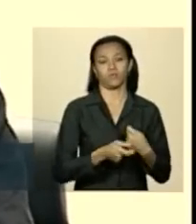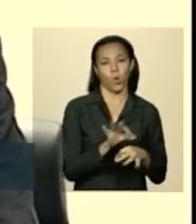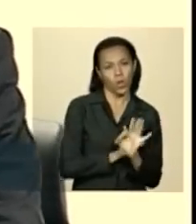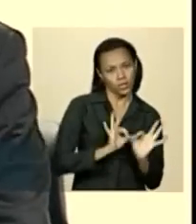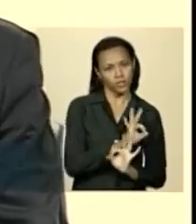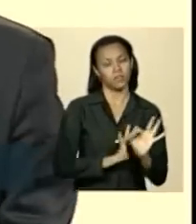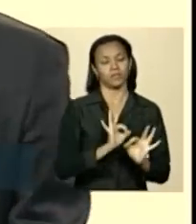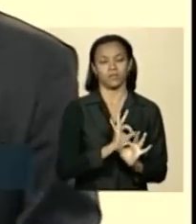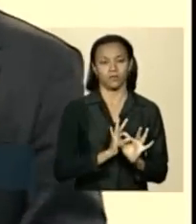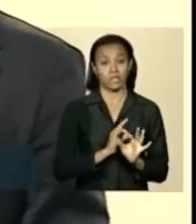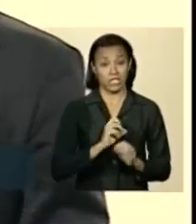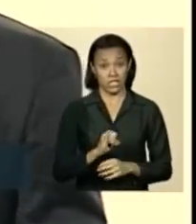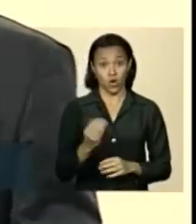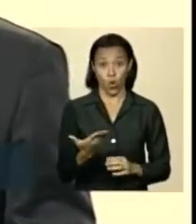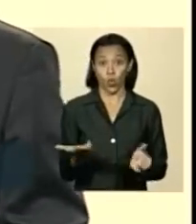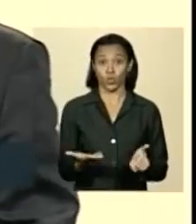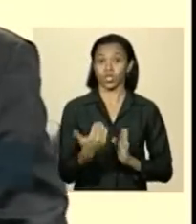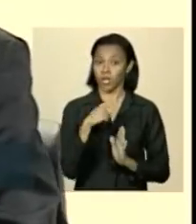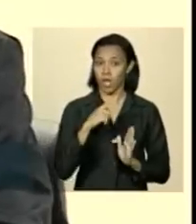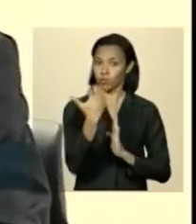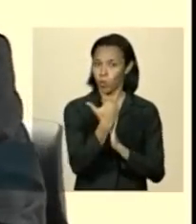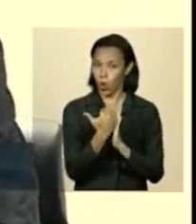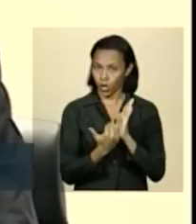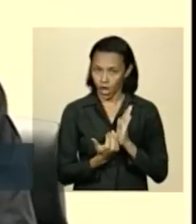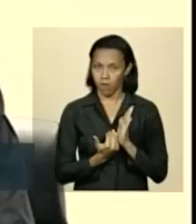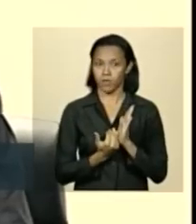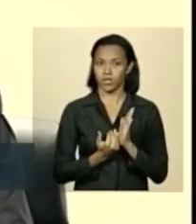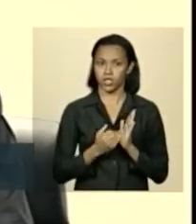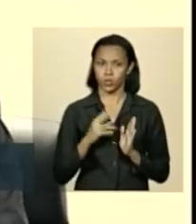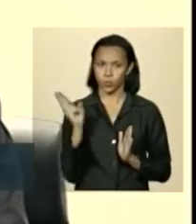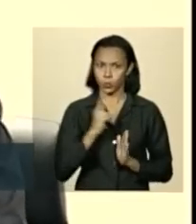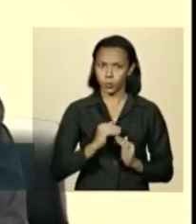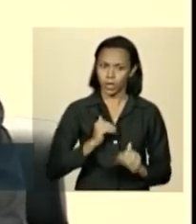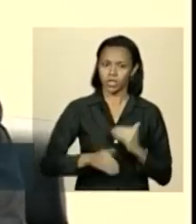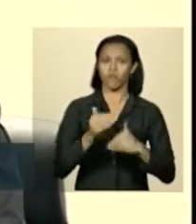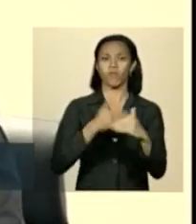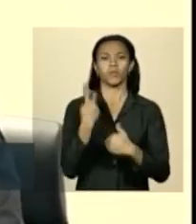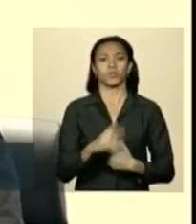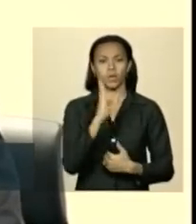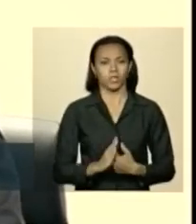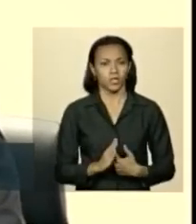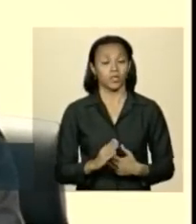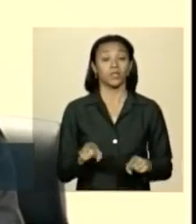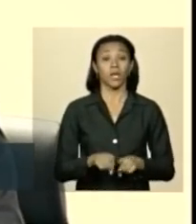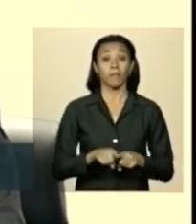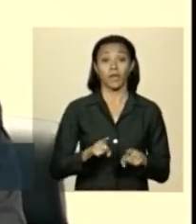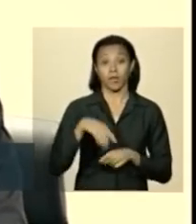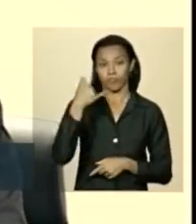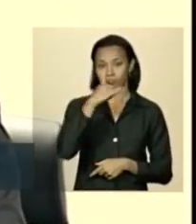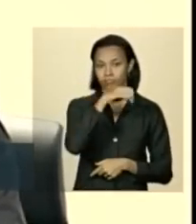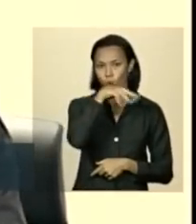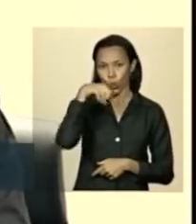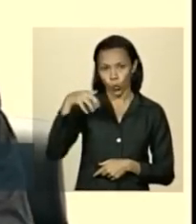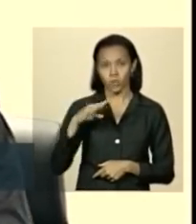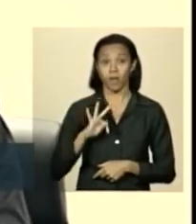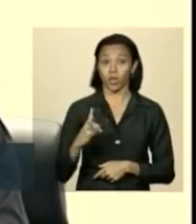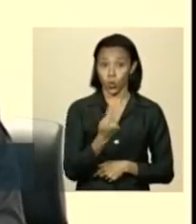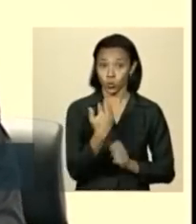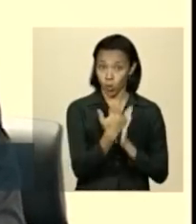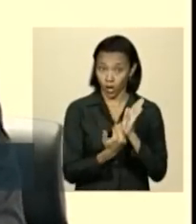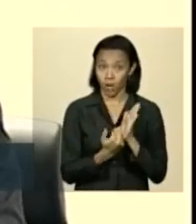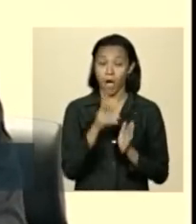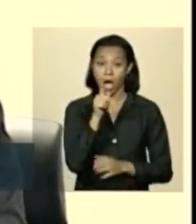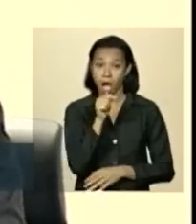temos programas como o programa de aceleração do crescimento se nós temos programas como Luz Para Todos o água para